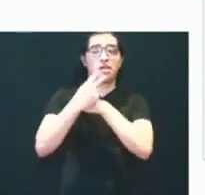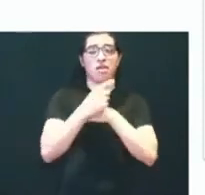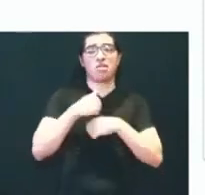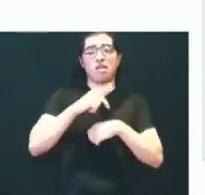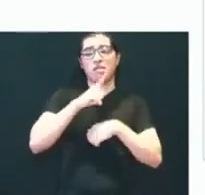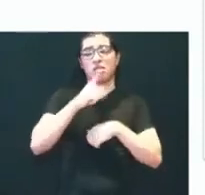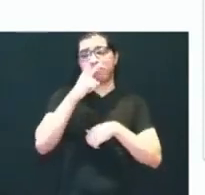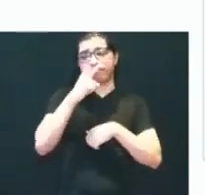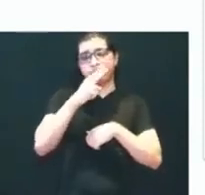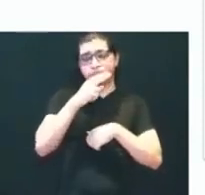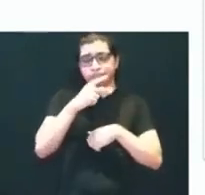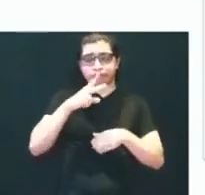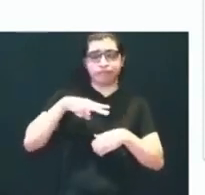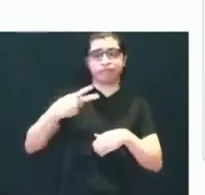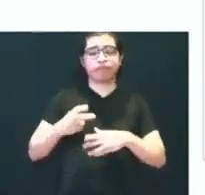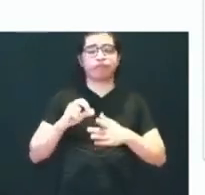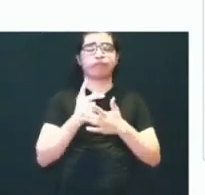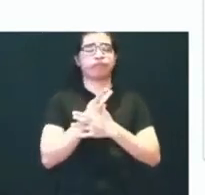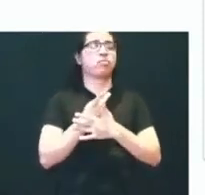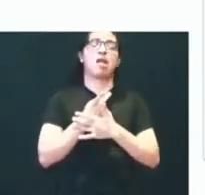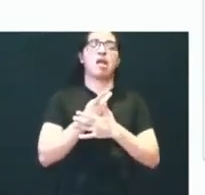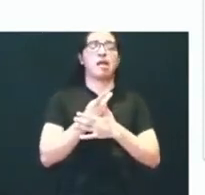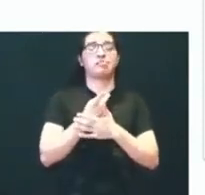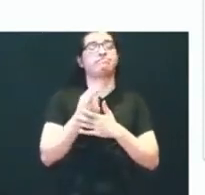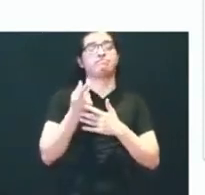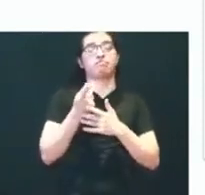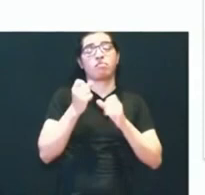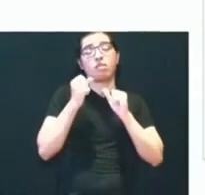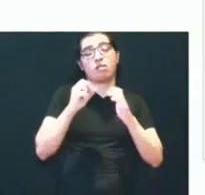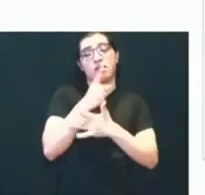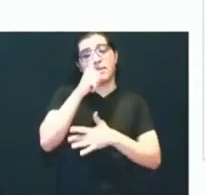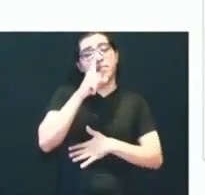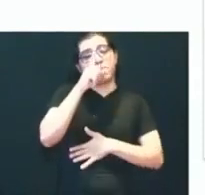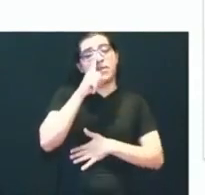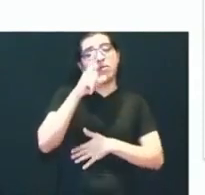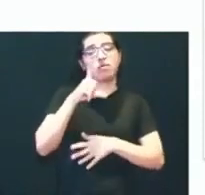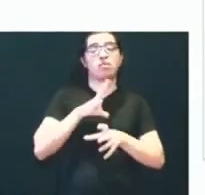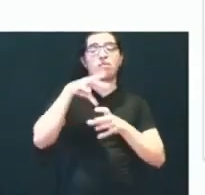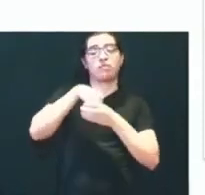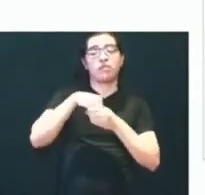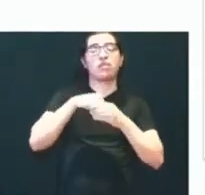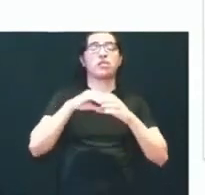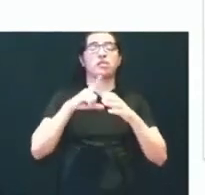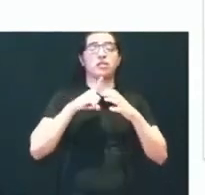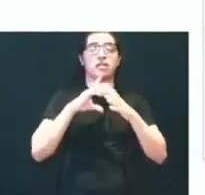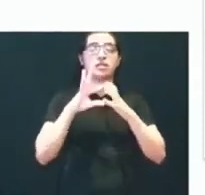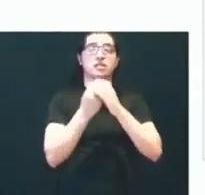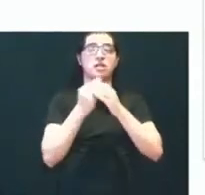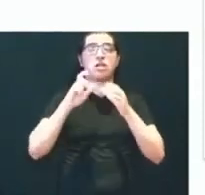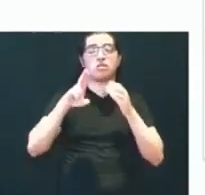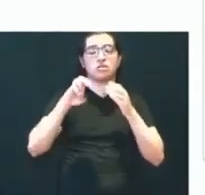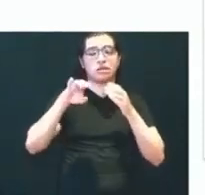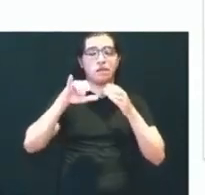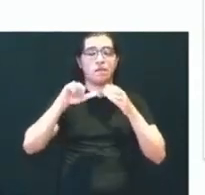do paciente, qual é o risco? É dessa medula estar contaminada, ter células da leucemia, e quando eu devolvo